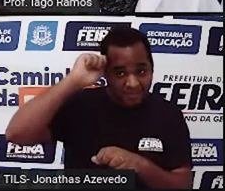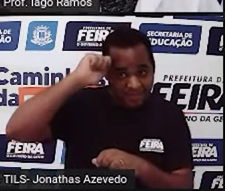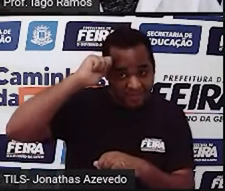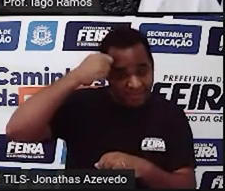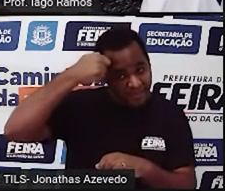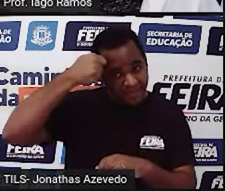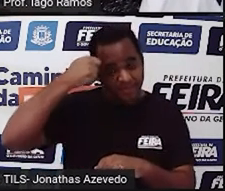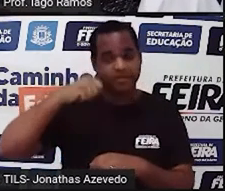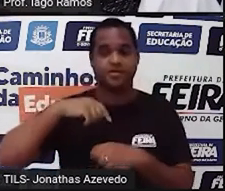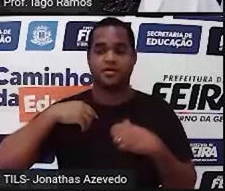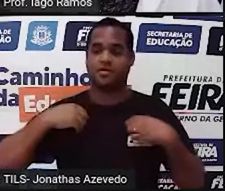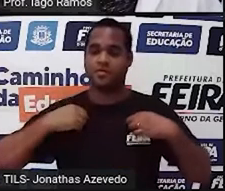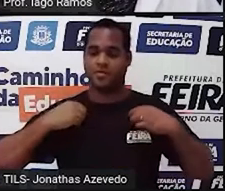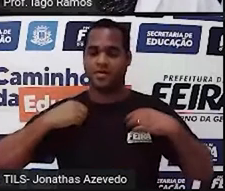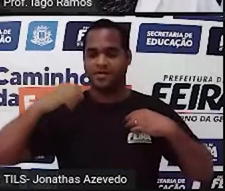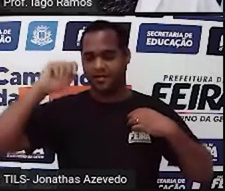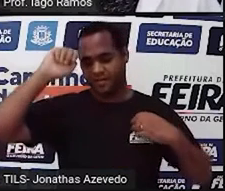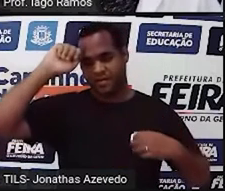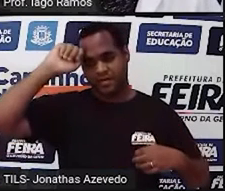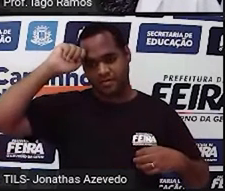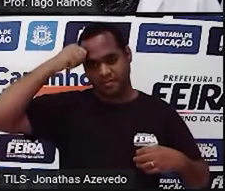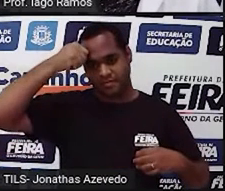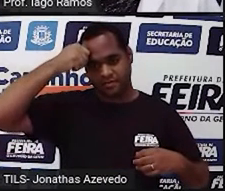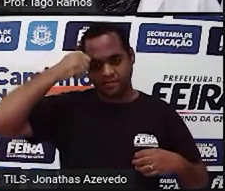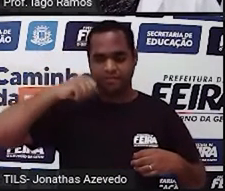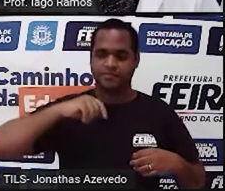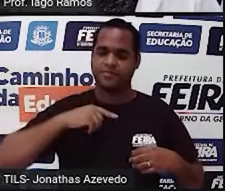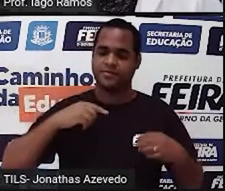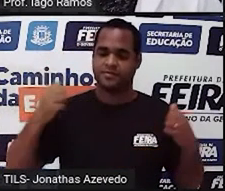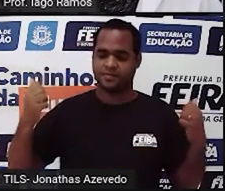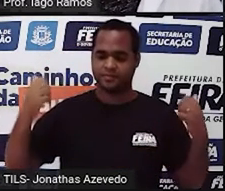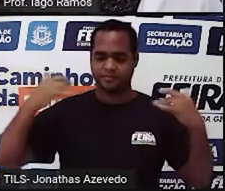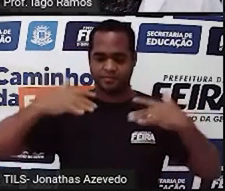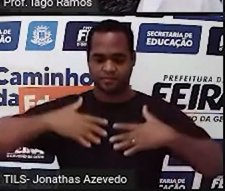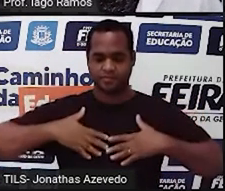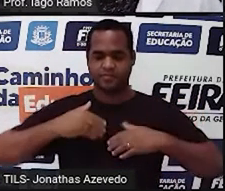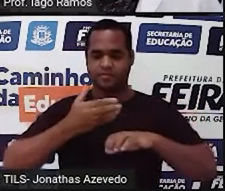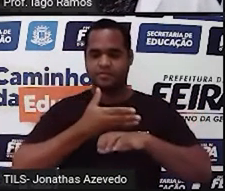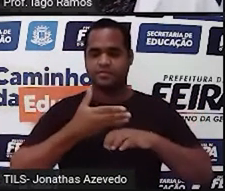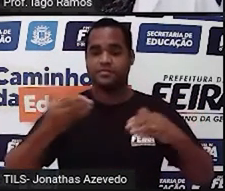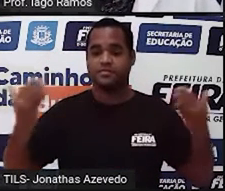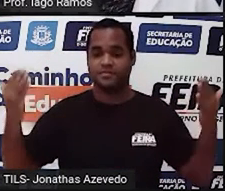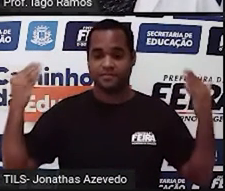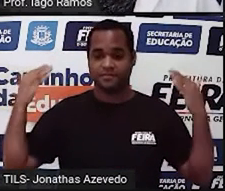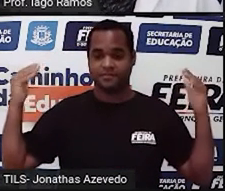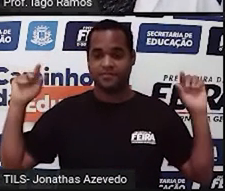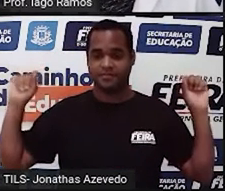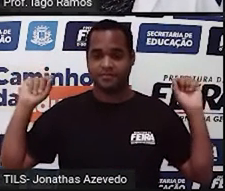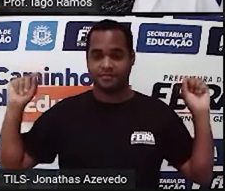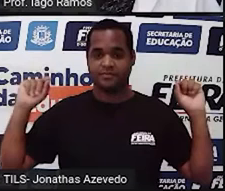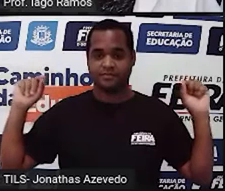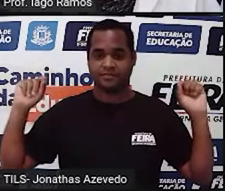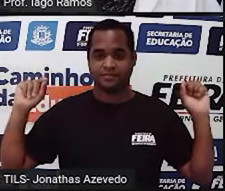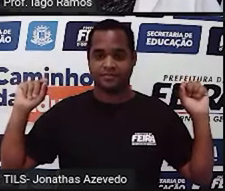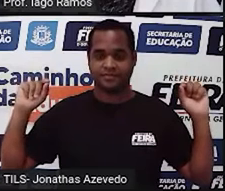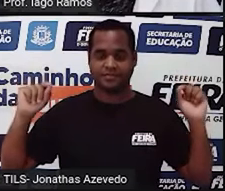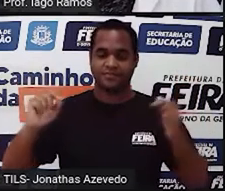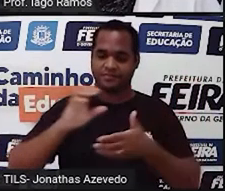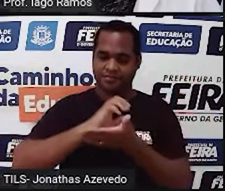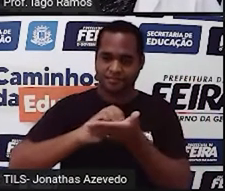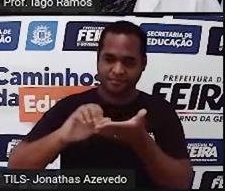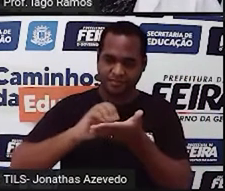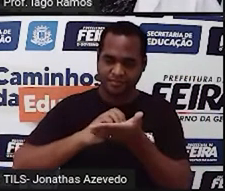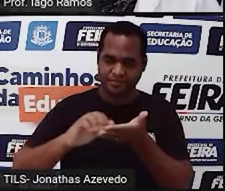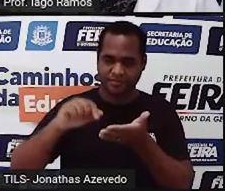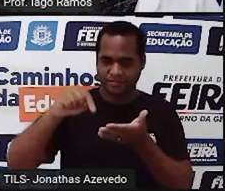ou vestindo uma camisa preta por cima um jaleco branco e atrás aqui de mim está o k e da